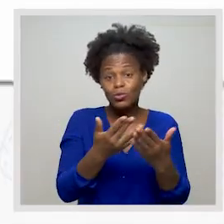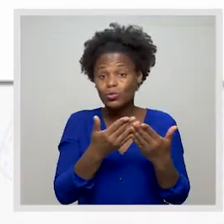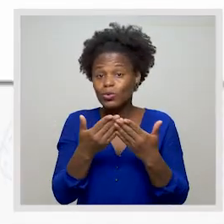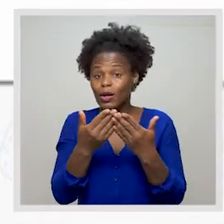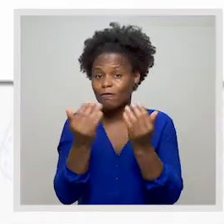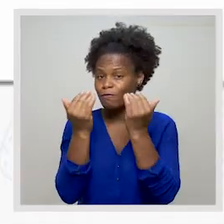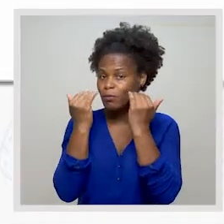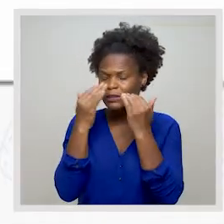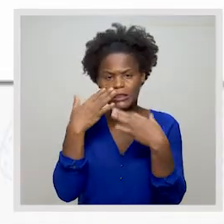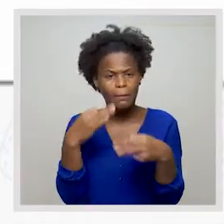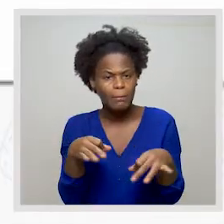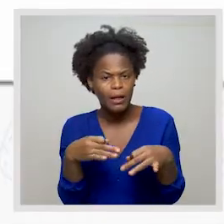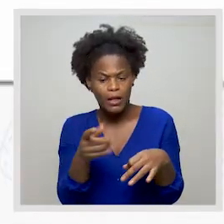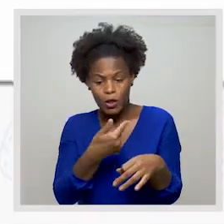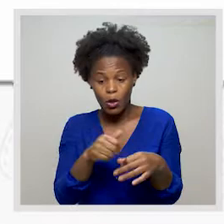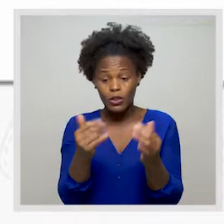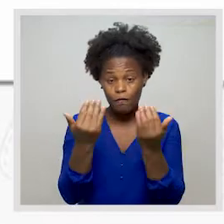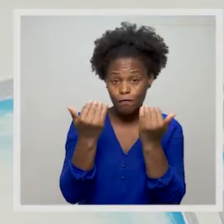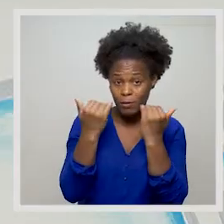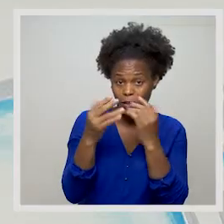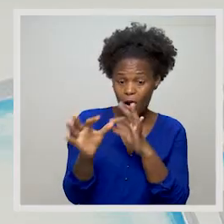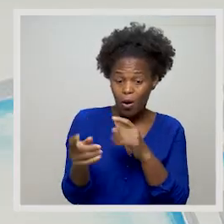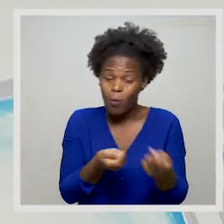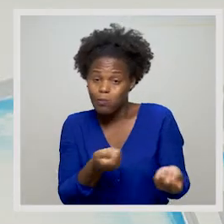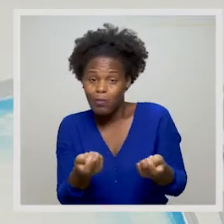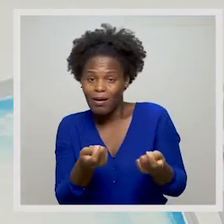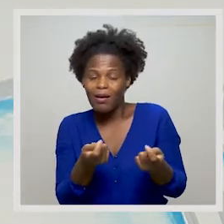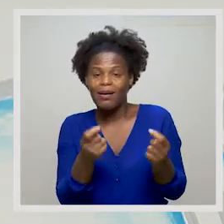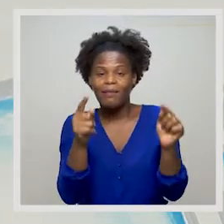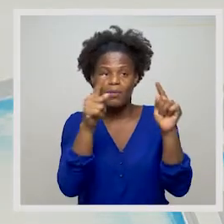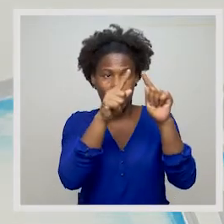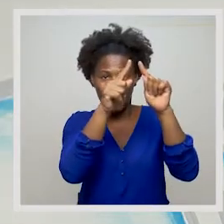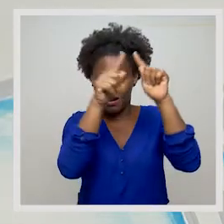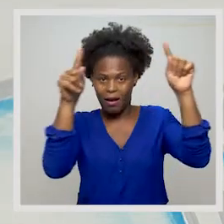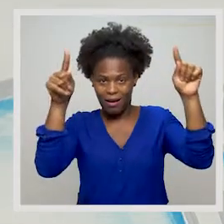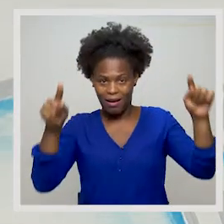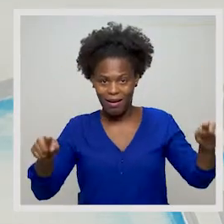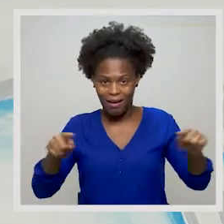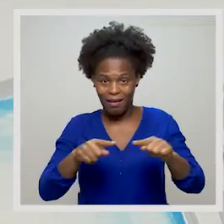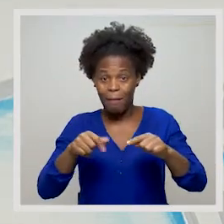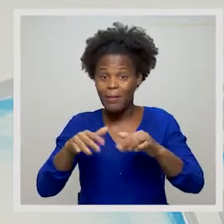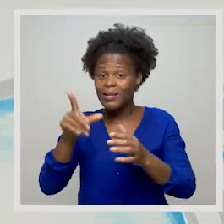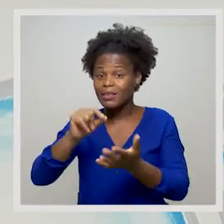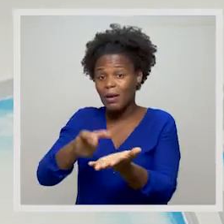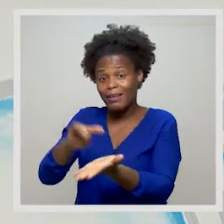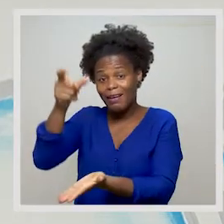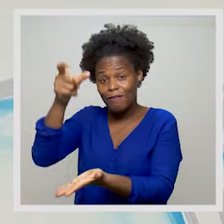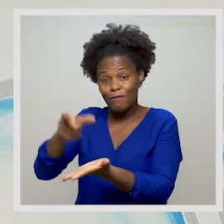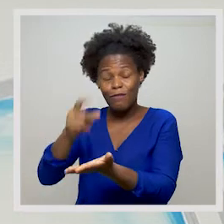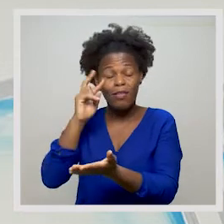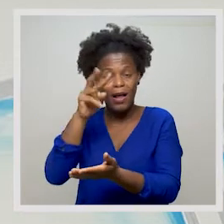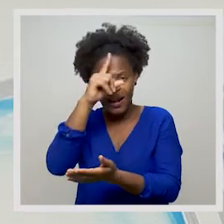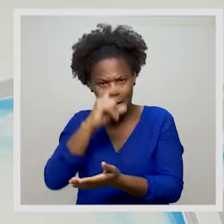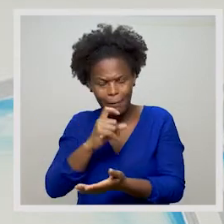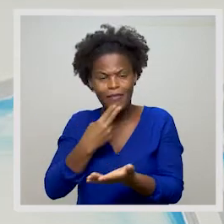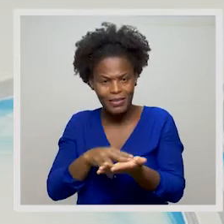estávamos a estudar dados simples, organizamos os dados tanto na tabela como num gráfico. Não é verdade? A mesma